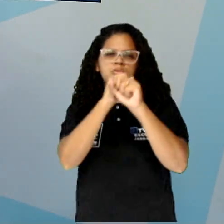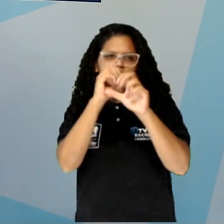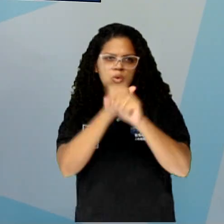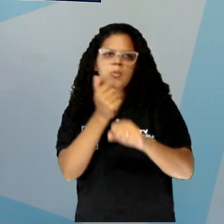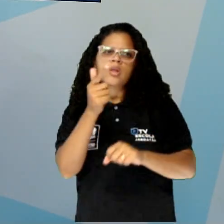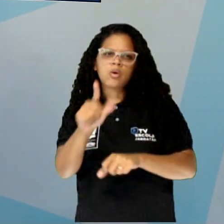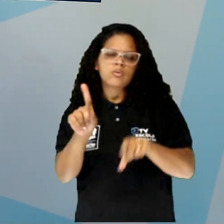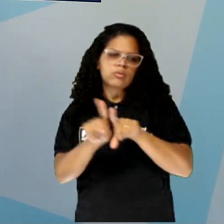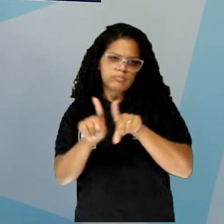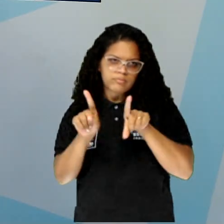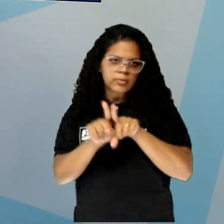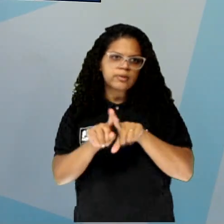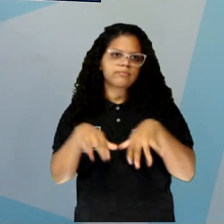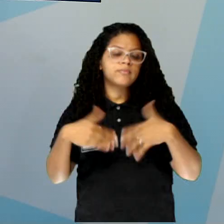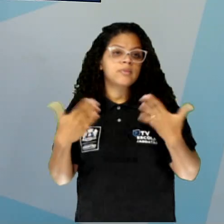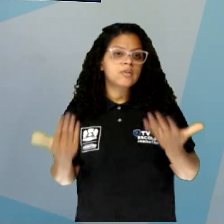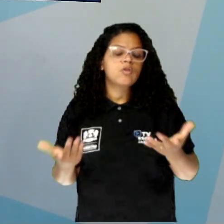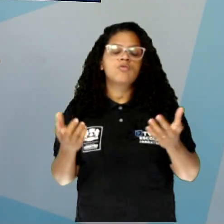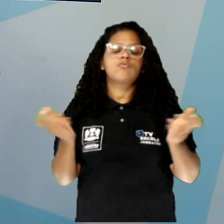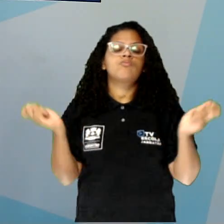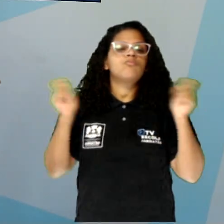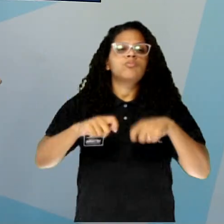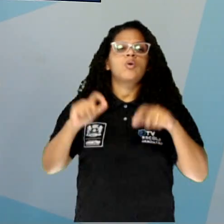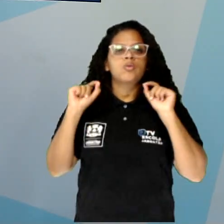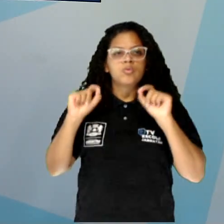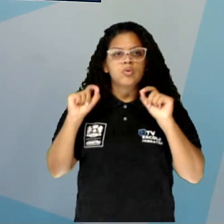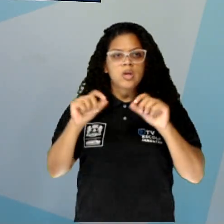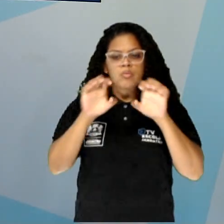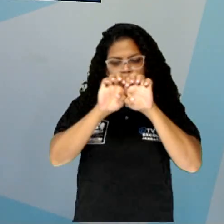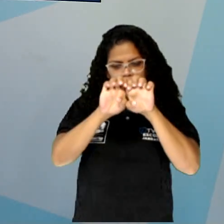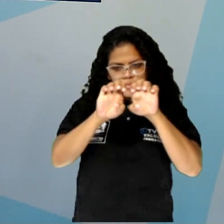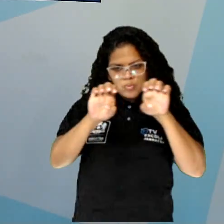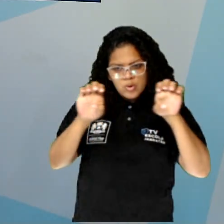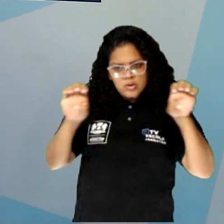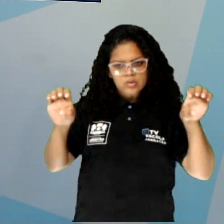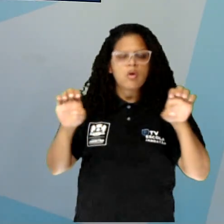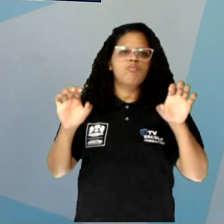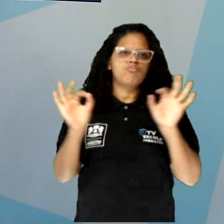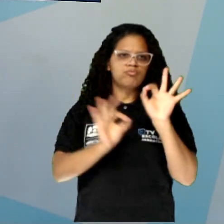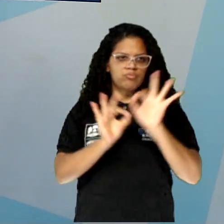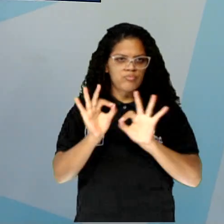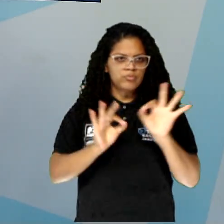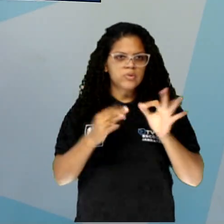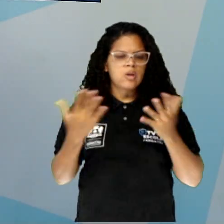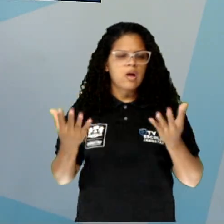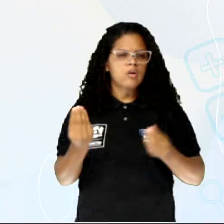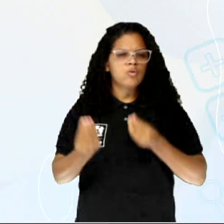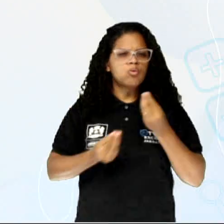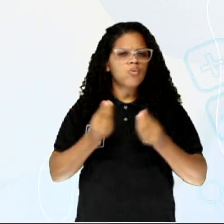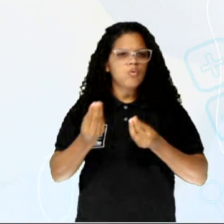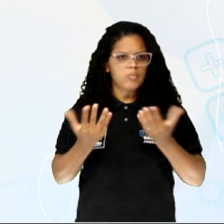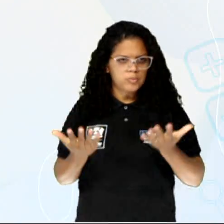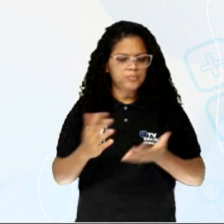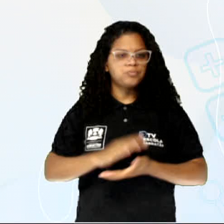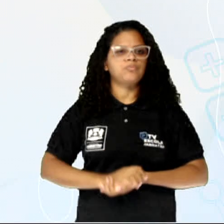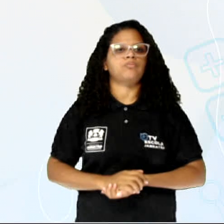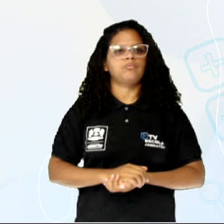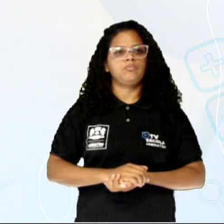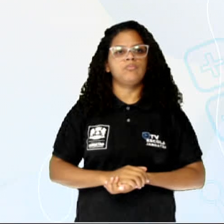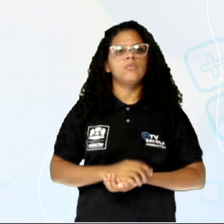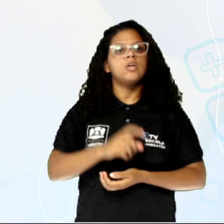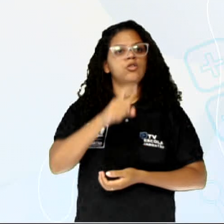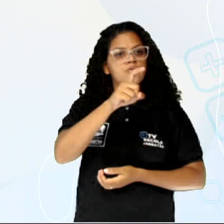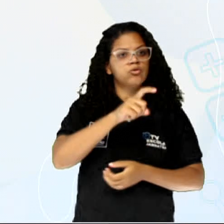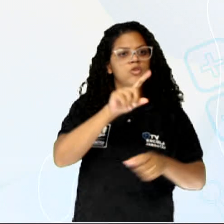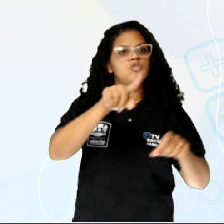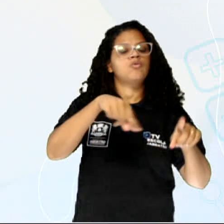também, tá? Então a gente pode fazer o quê? Uma equação. Olha como é que vai ficar. De um lado eu tenho, ó, x mais x mais x